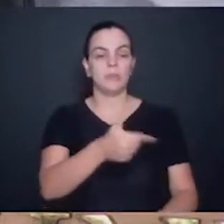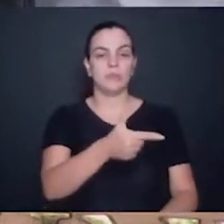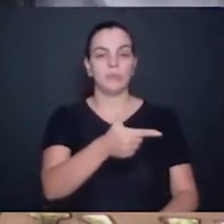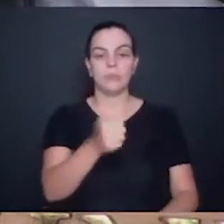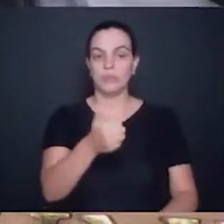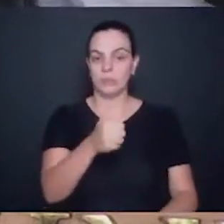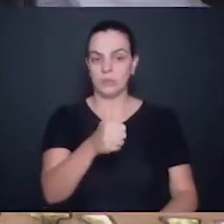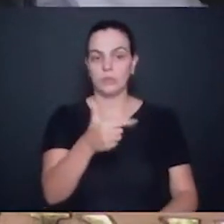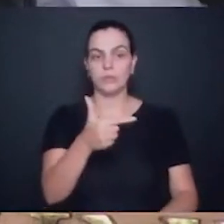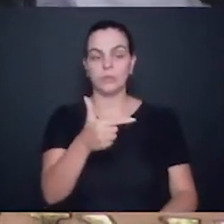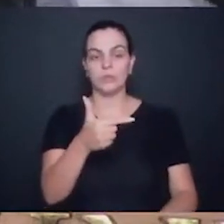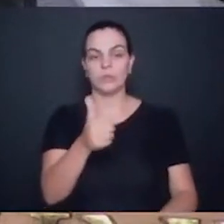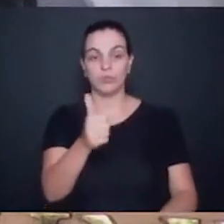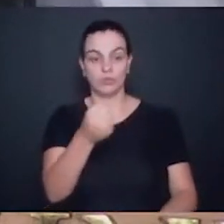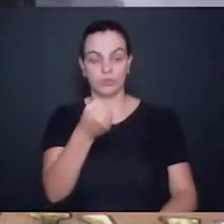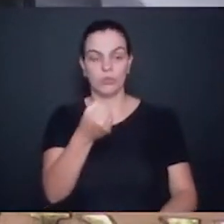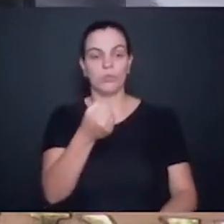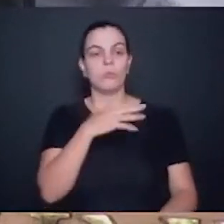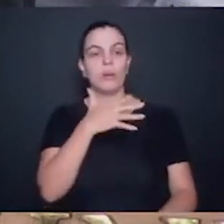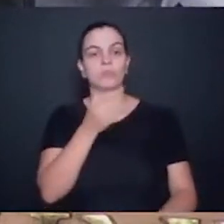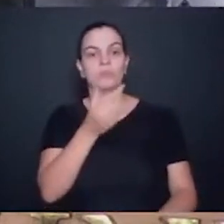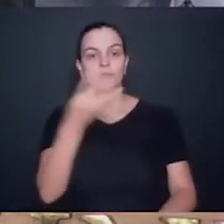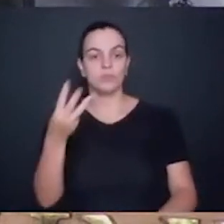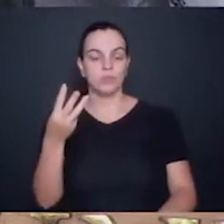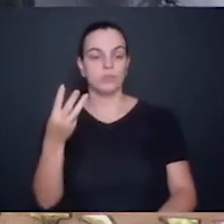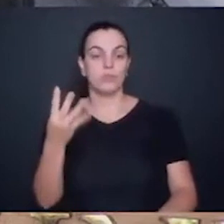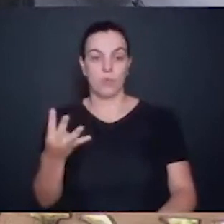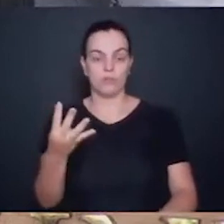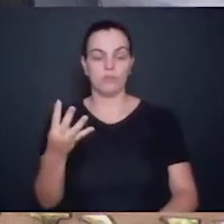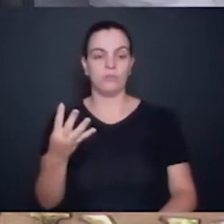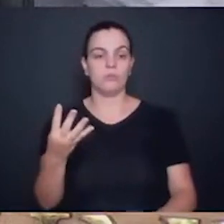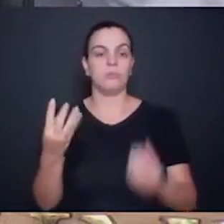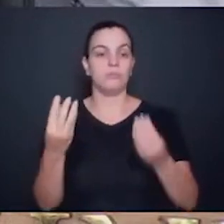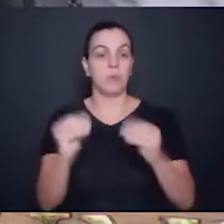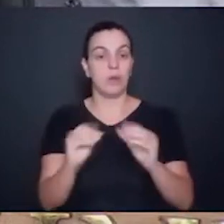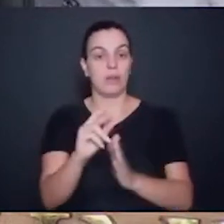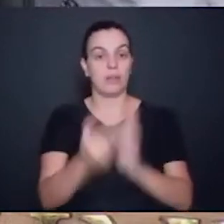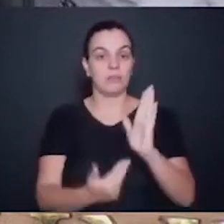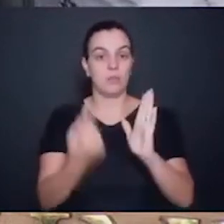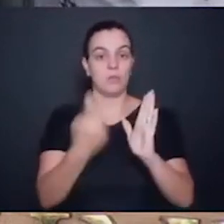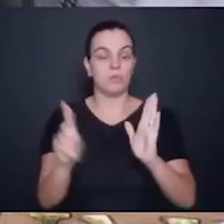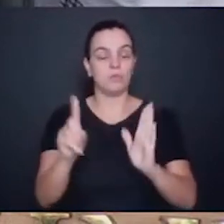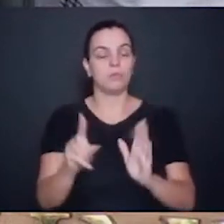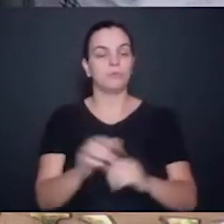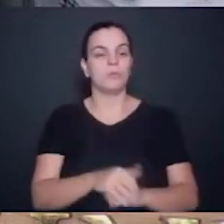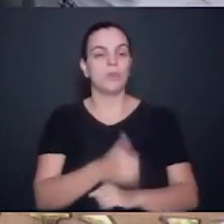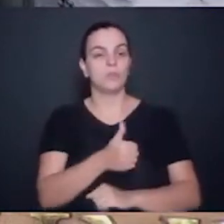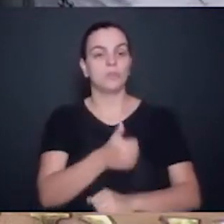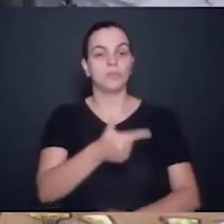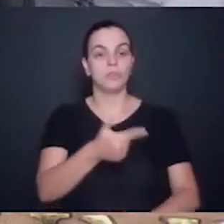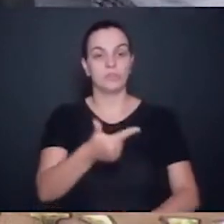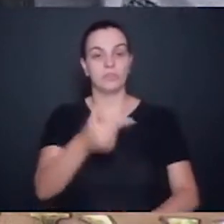de 18/3/2024, publicada a redação final no Diário da Câmara, 11.225, de